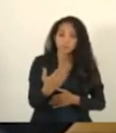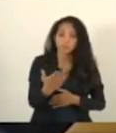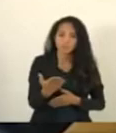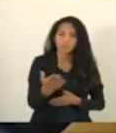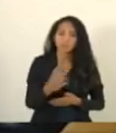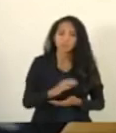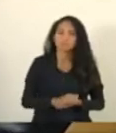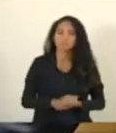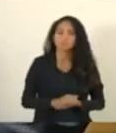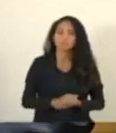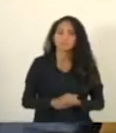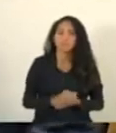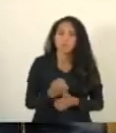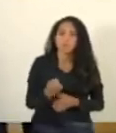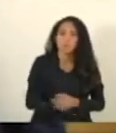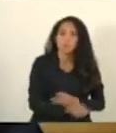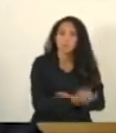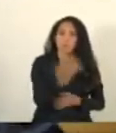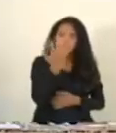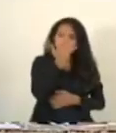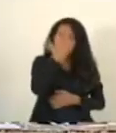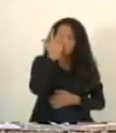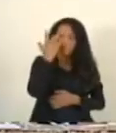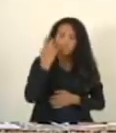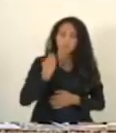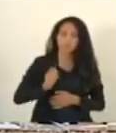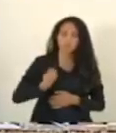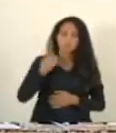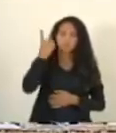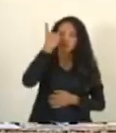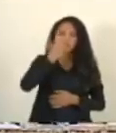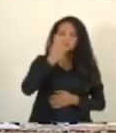Excelência. Recomposição de quórum.